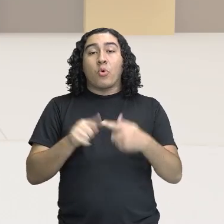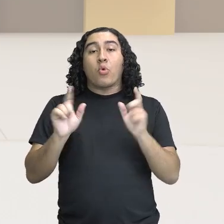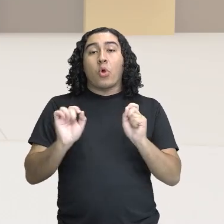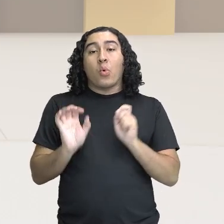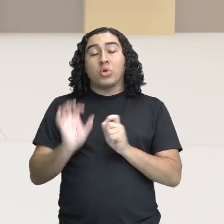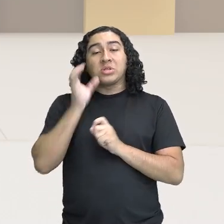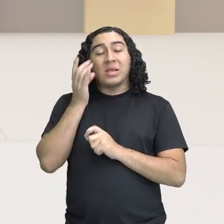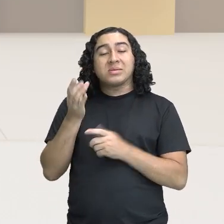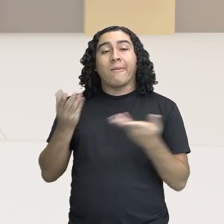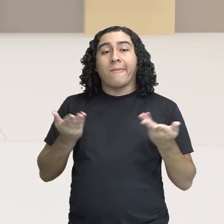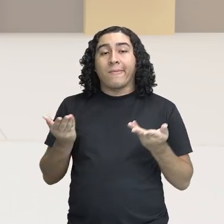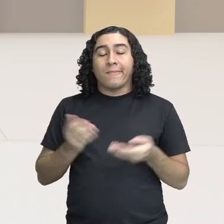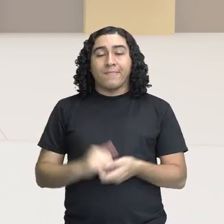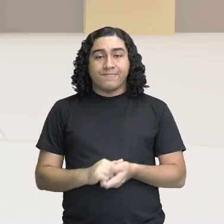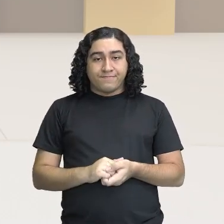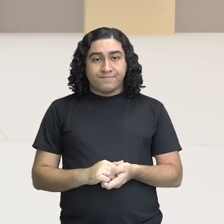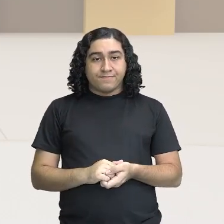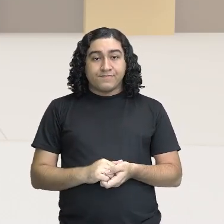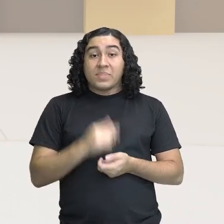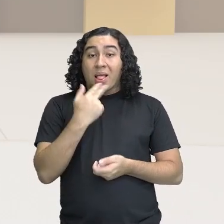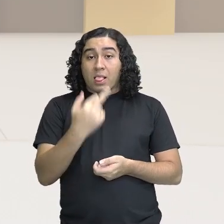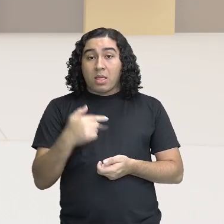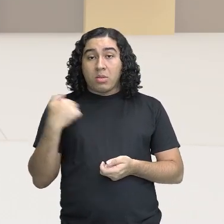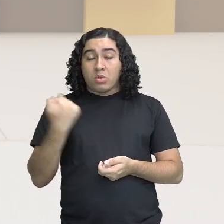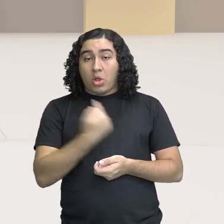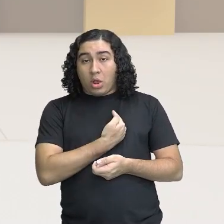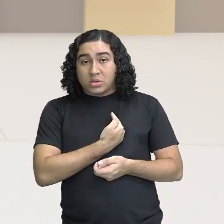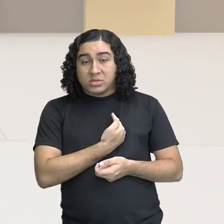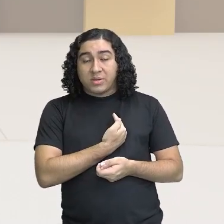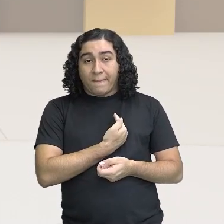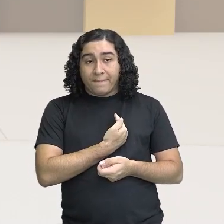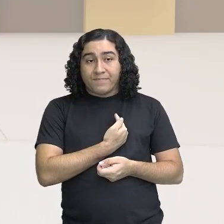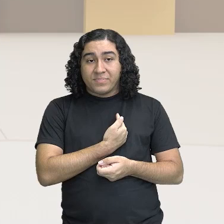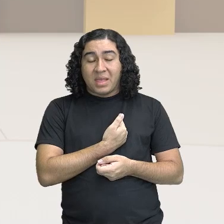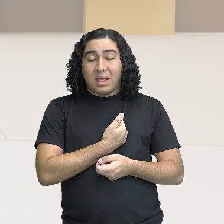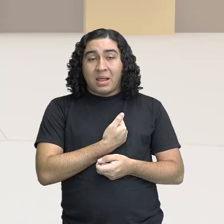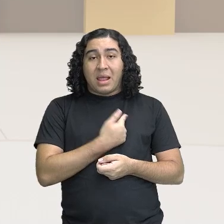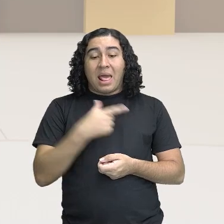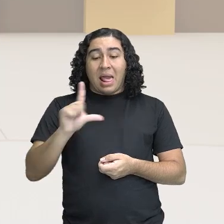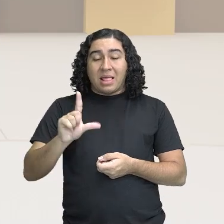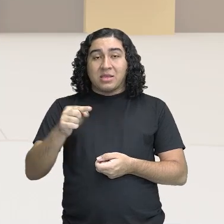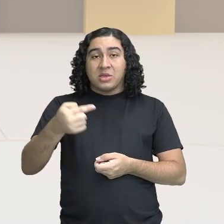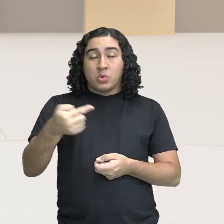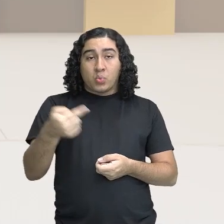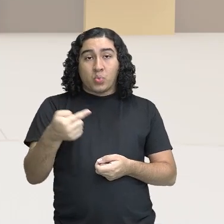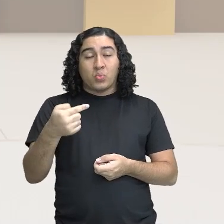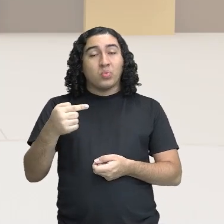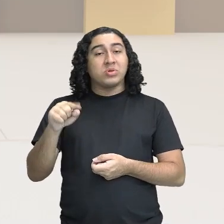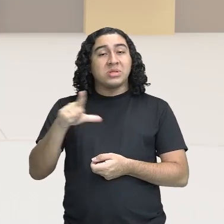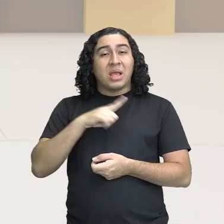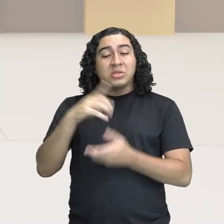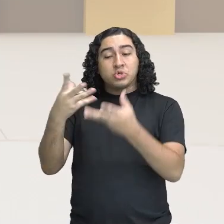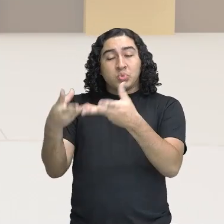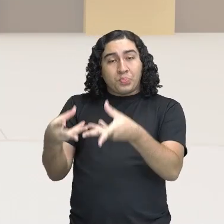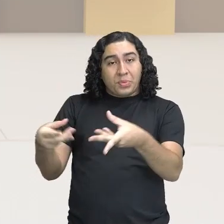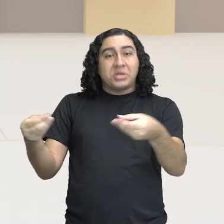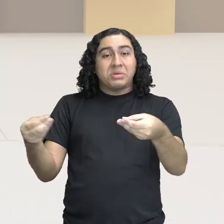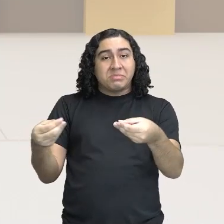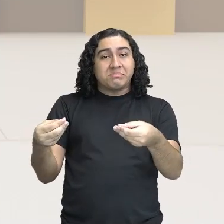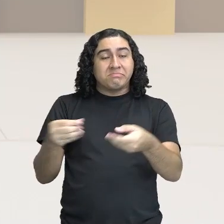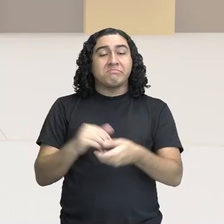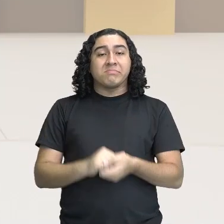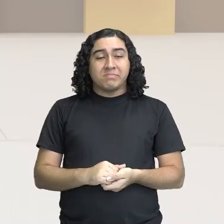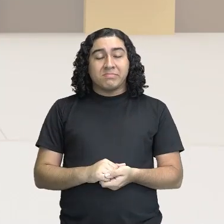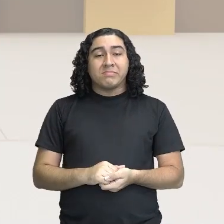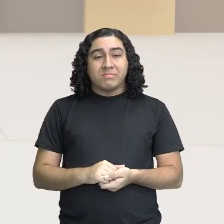acontece muitas vezes, professor? As nossas línguas mães, elas estão morrendo. Isso. Né? Esse é também um dos